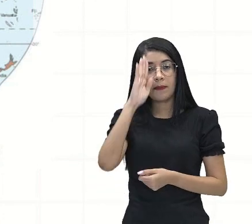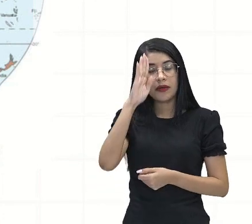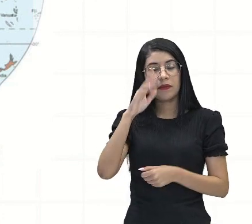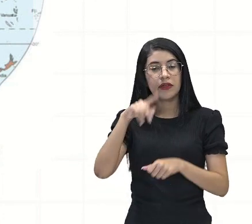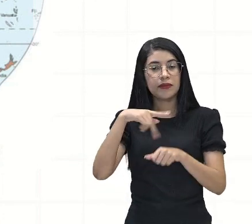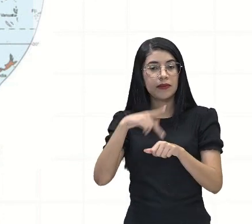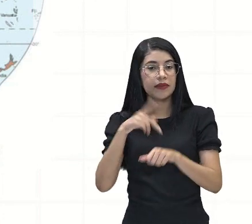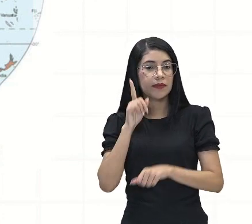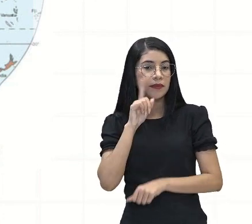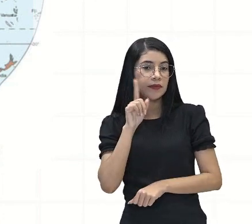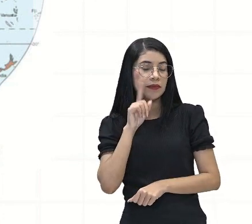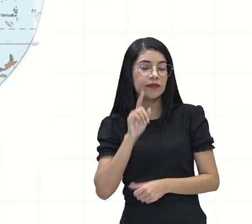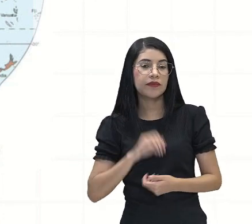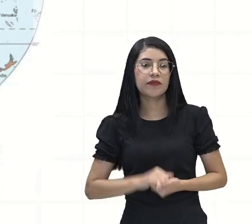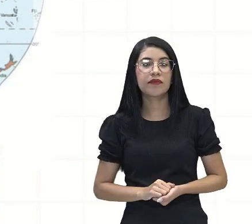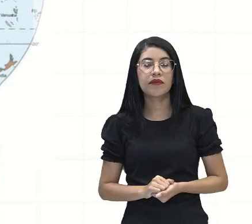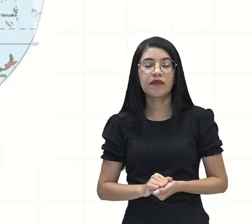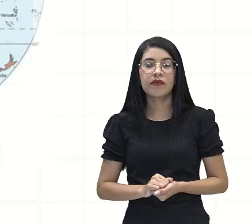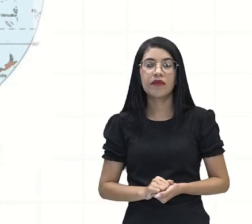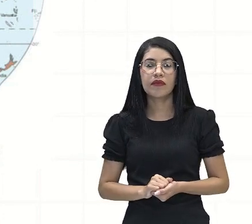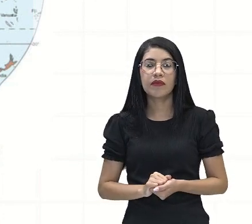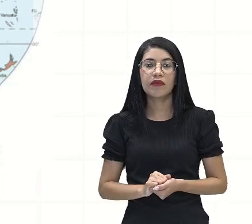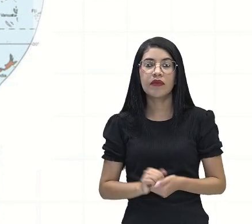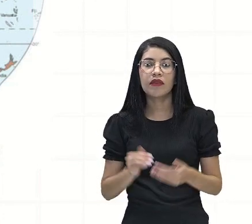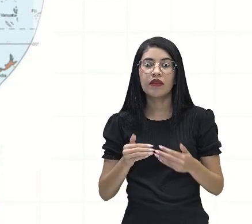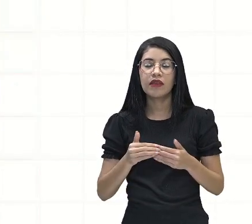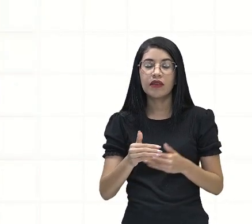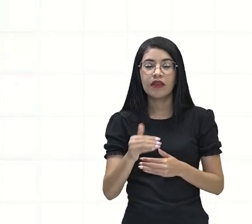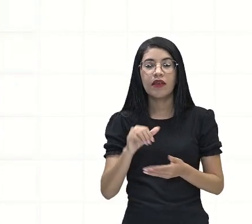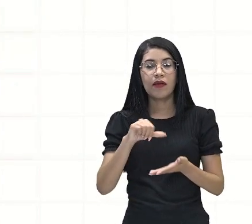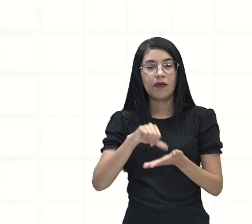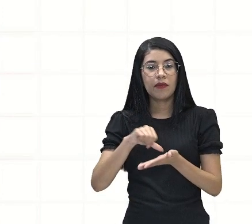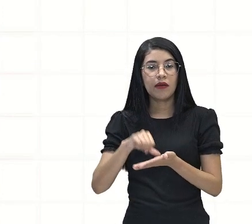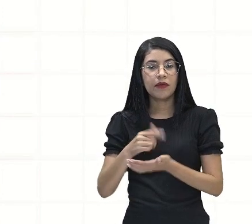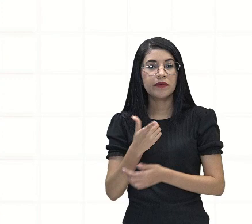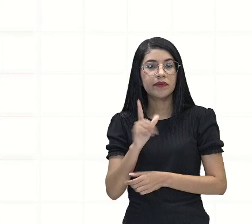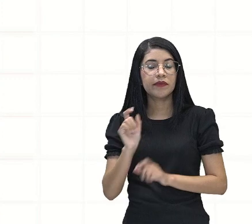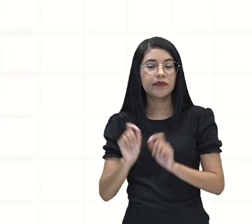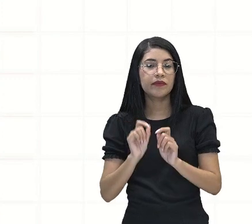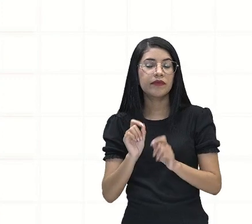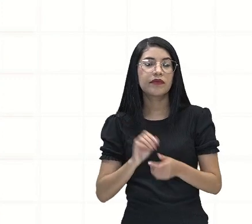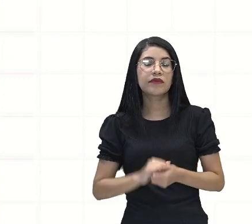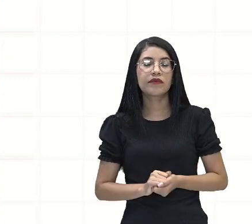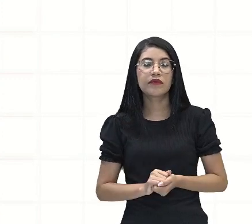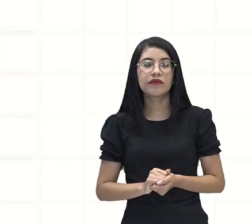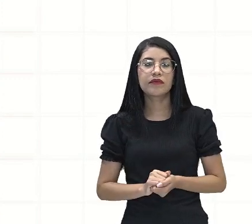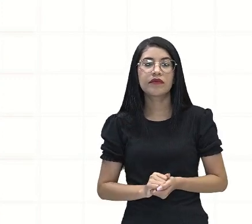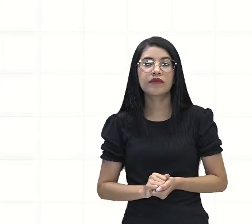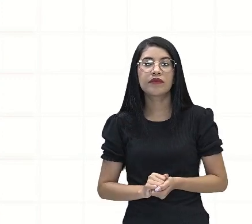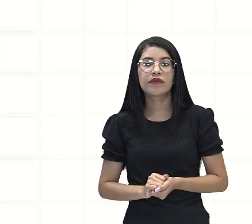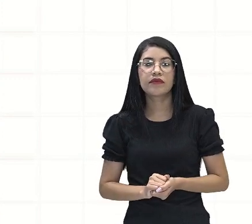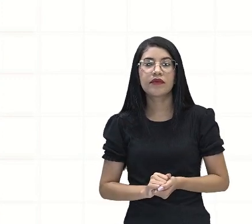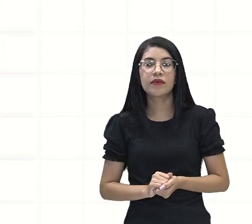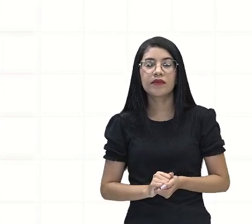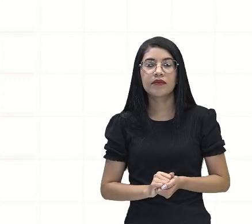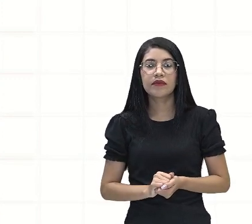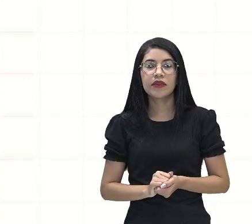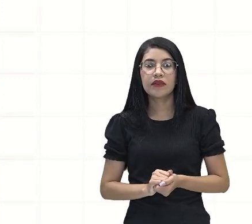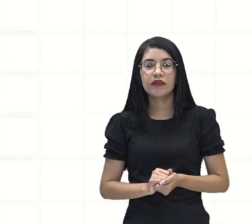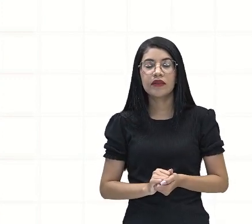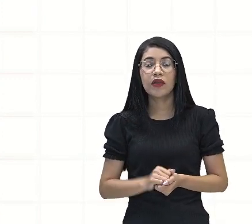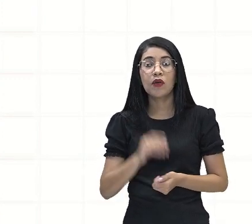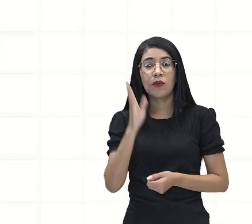Estados Unidos e aí a gente segue mostrando o próximo mapa que é o o mapa que tem como temática